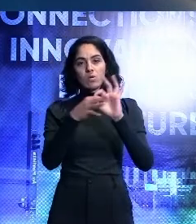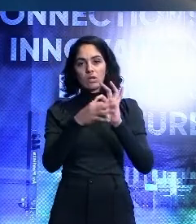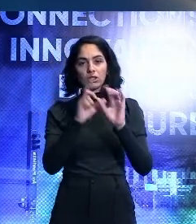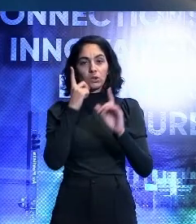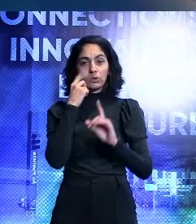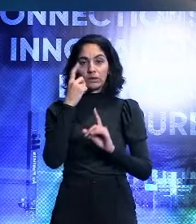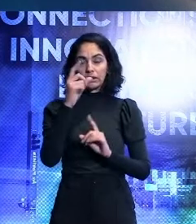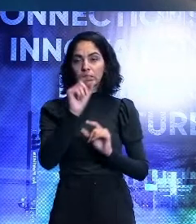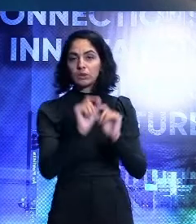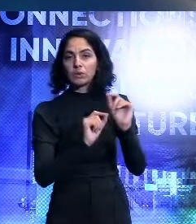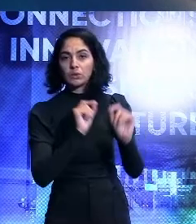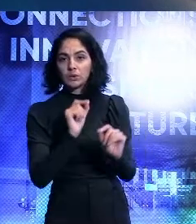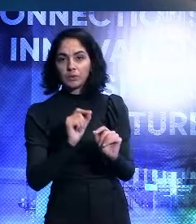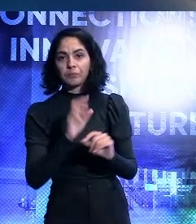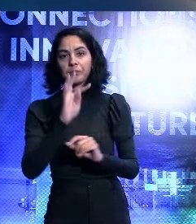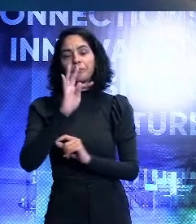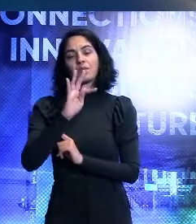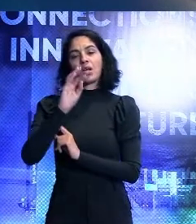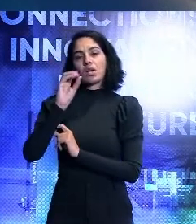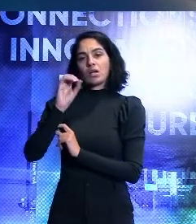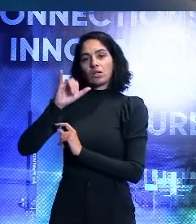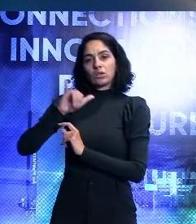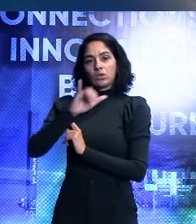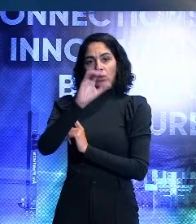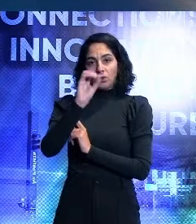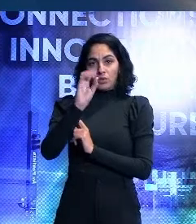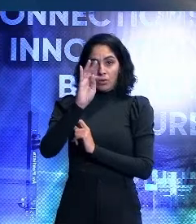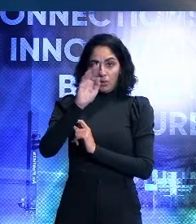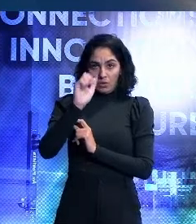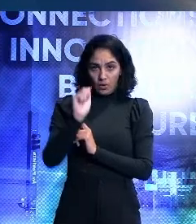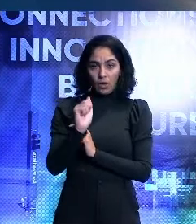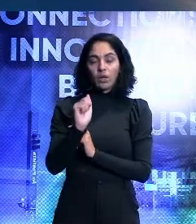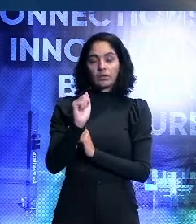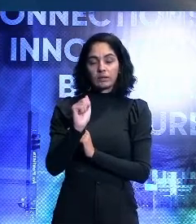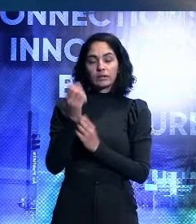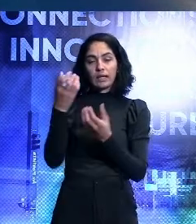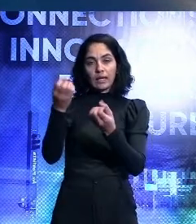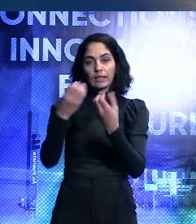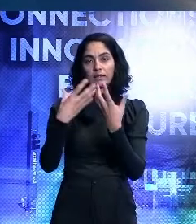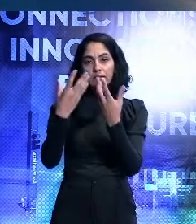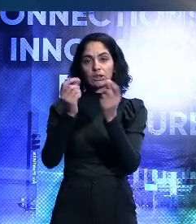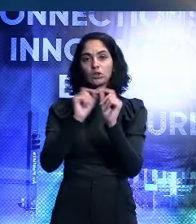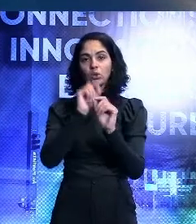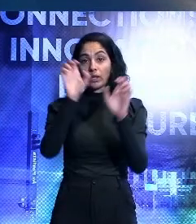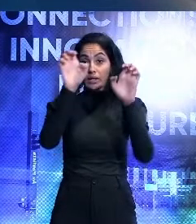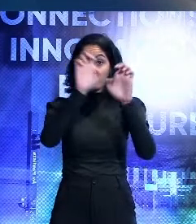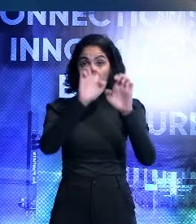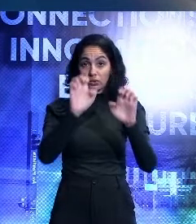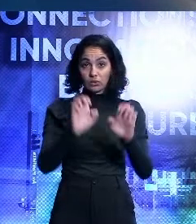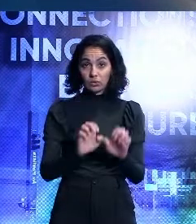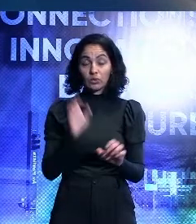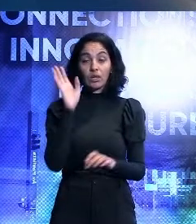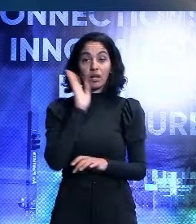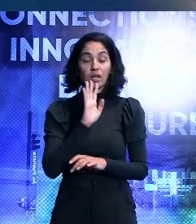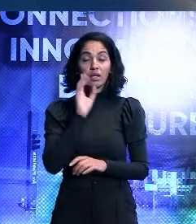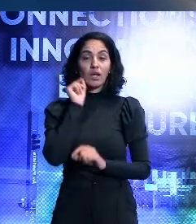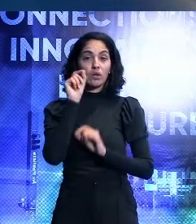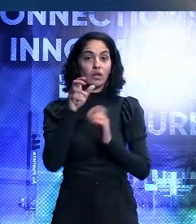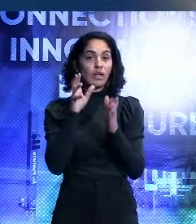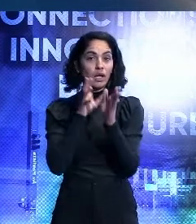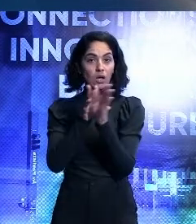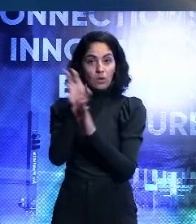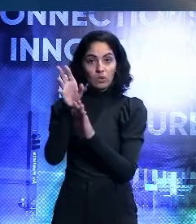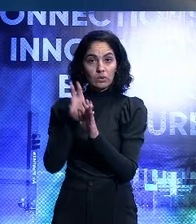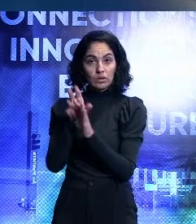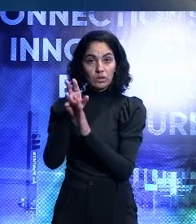interessante com o que a Toyota nos ensinou, e eu já vou explicar no próximo slide. Uma estrutura bacana é a gente ter a orientação por